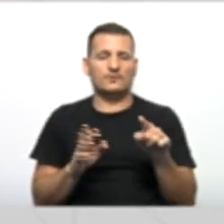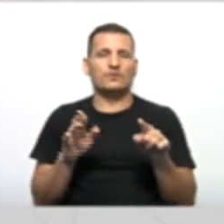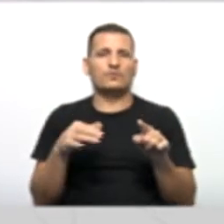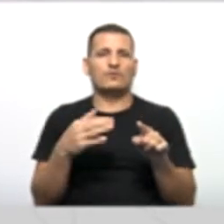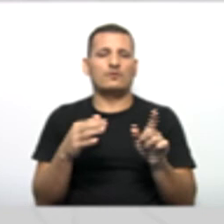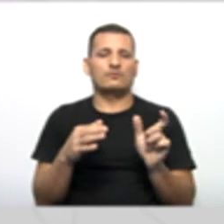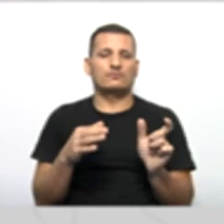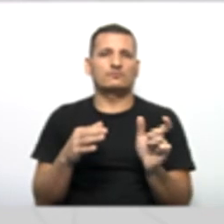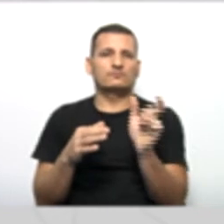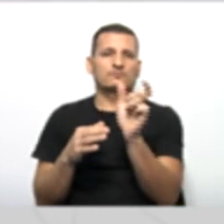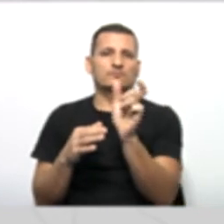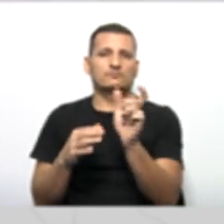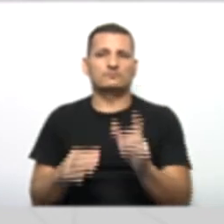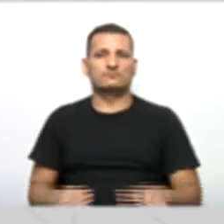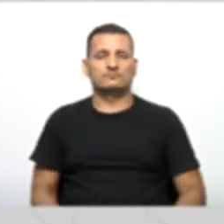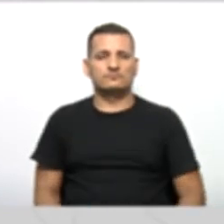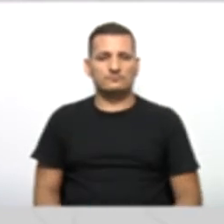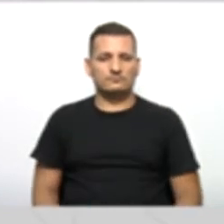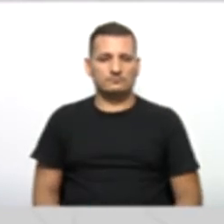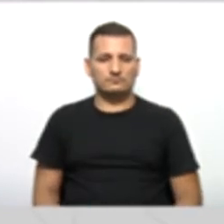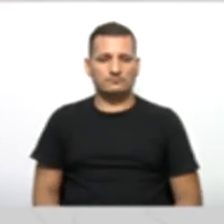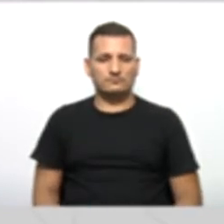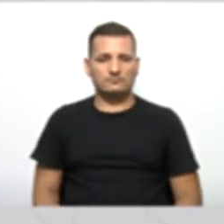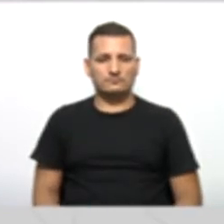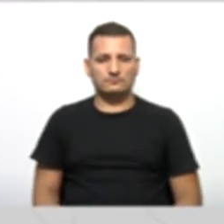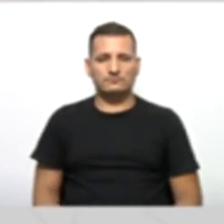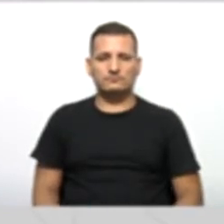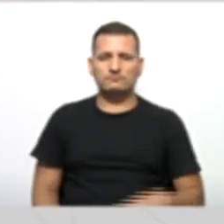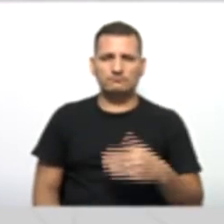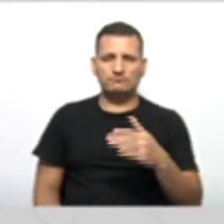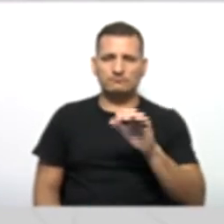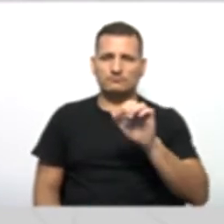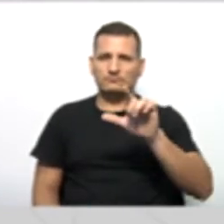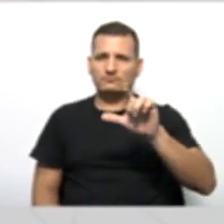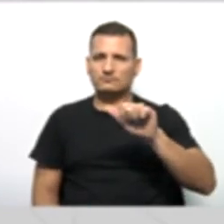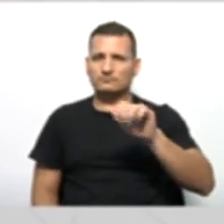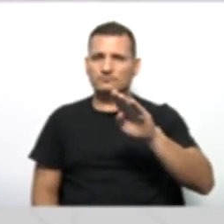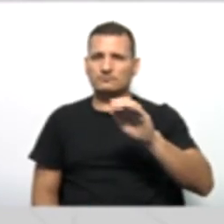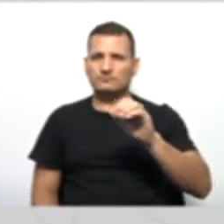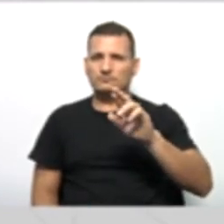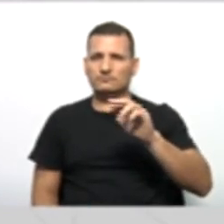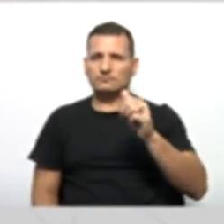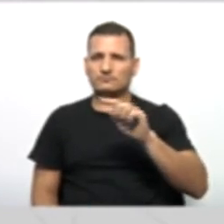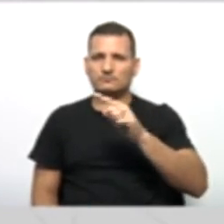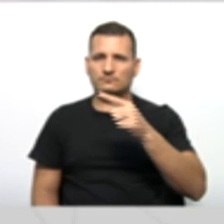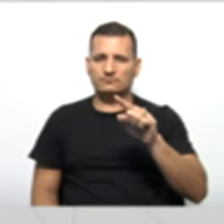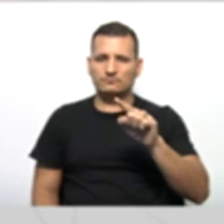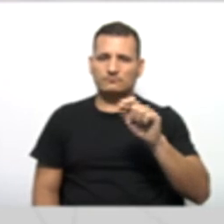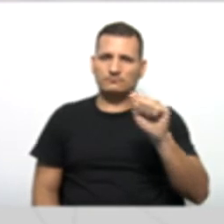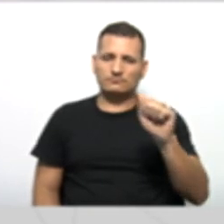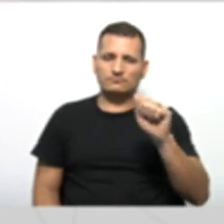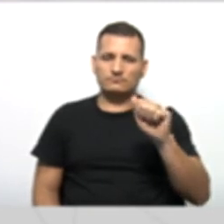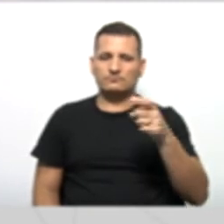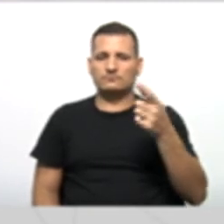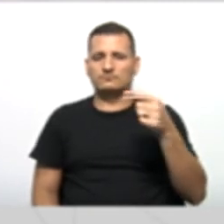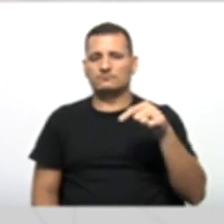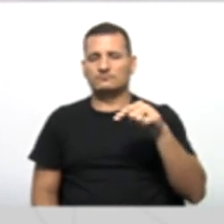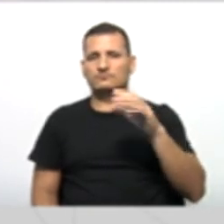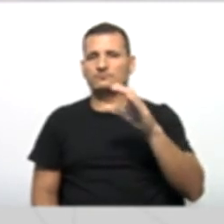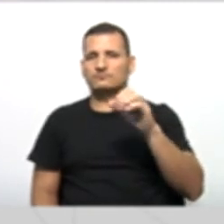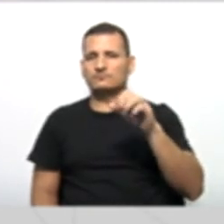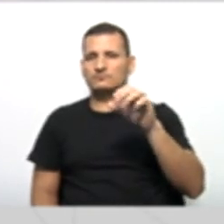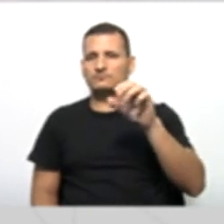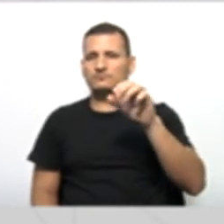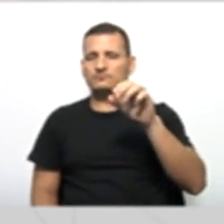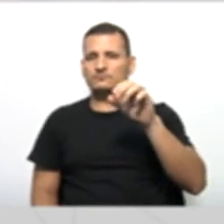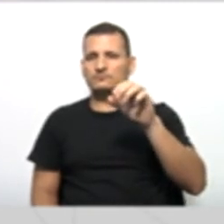lacuna acima. E aí, gente, será que é a elaboração perceptiva? Ou será que é a elaboração